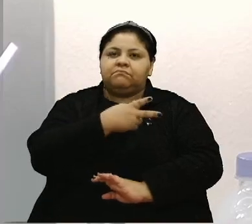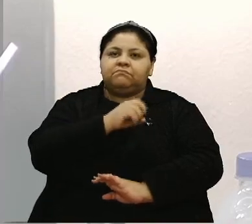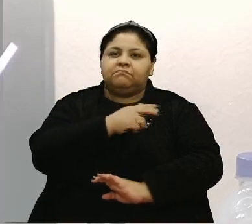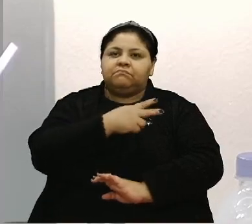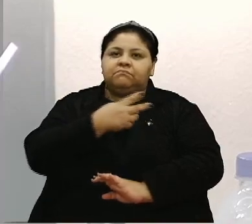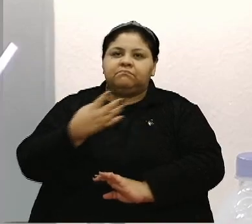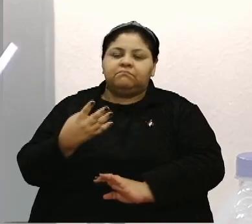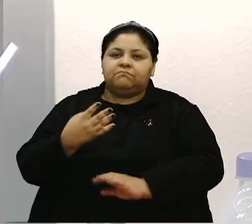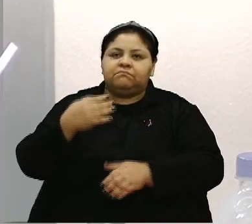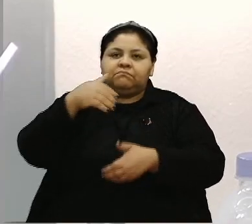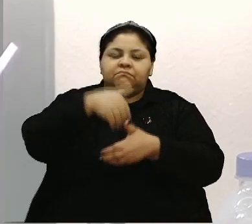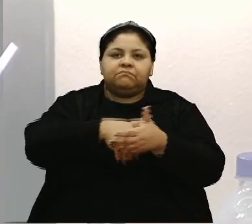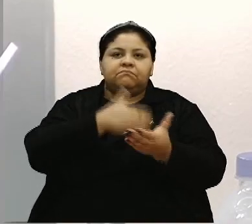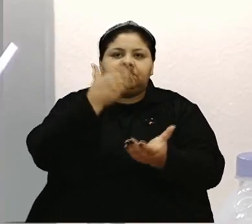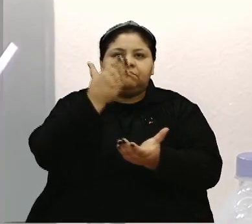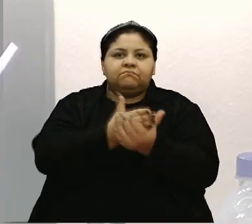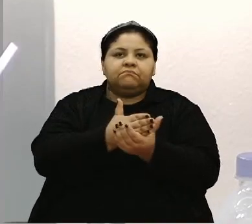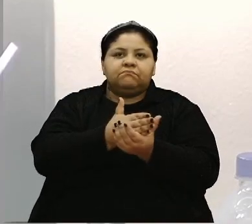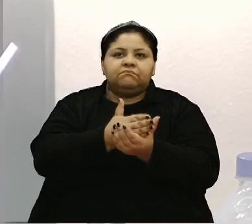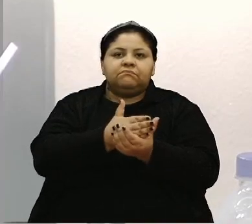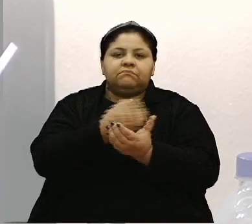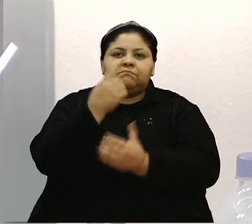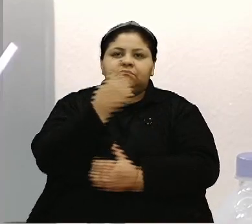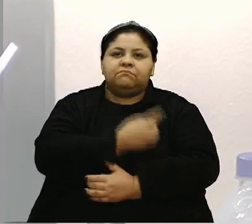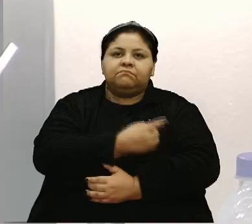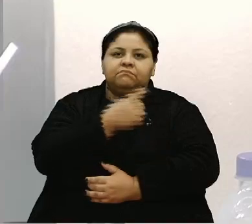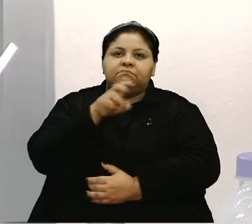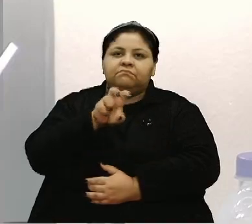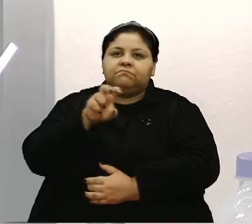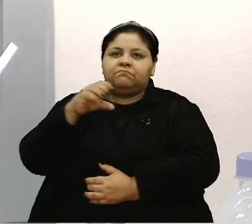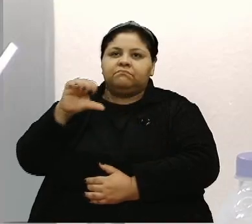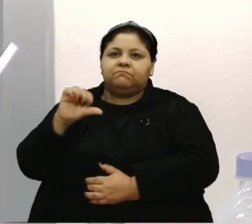123/2024, contido no processo número